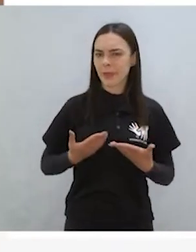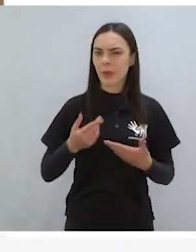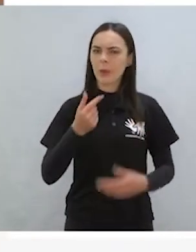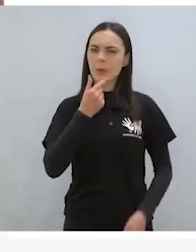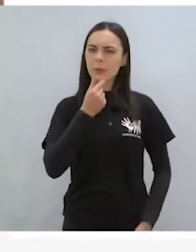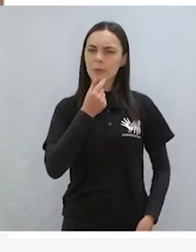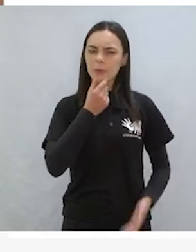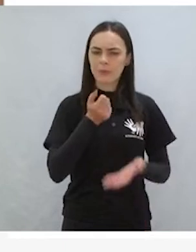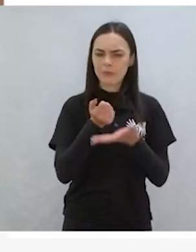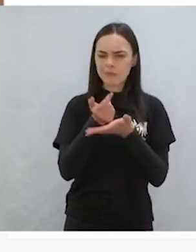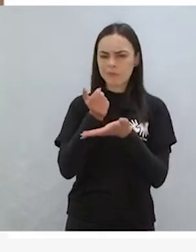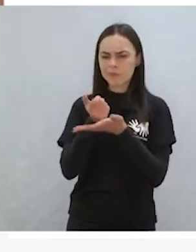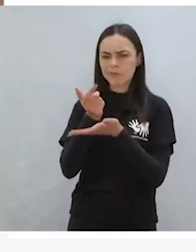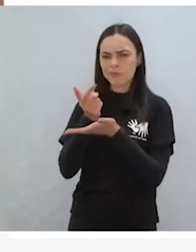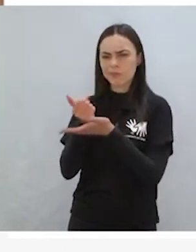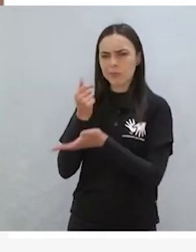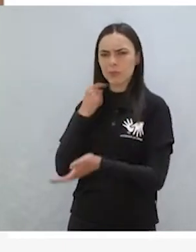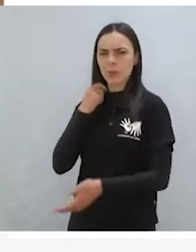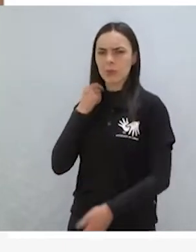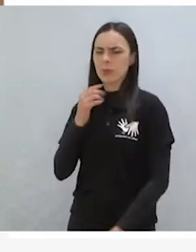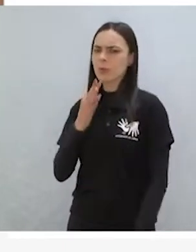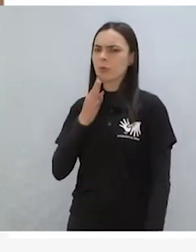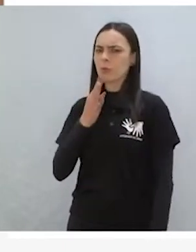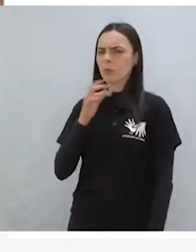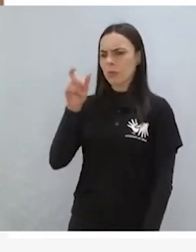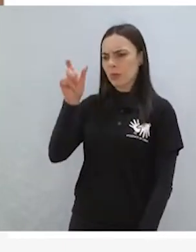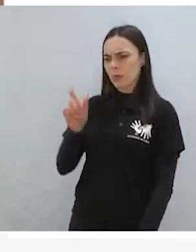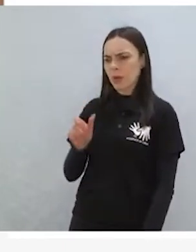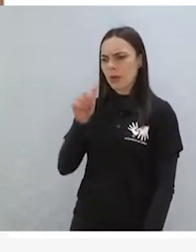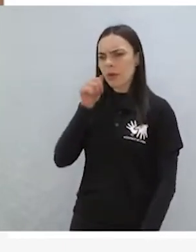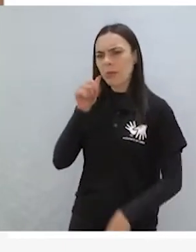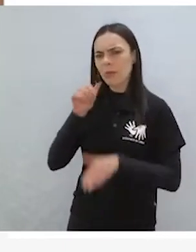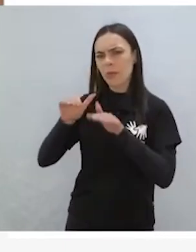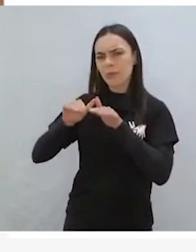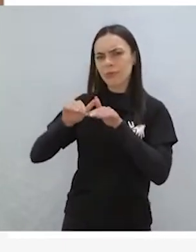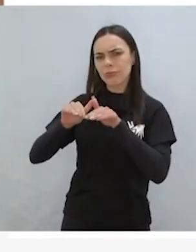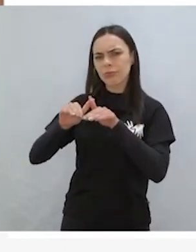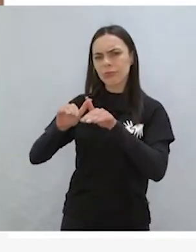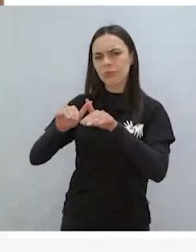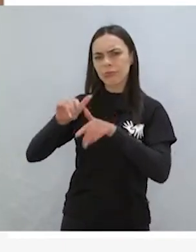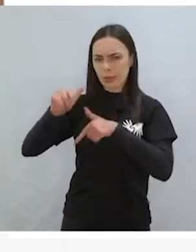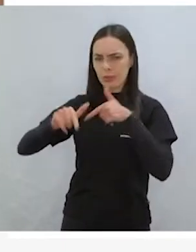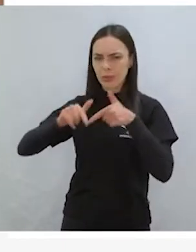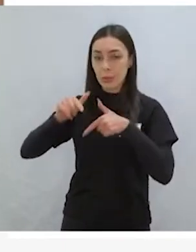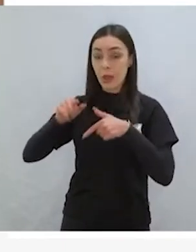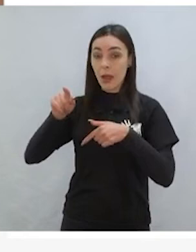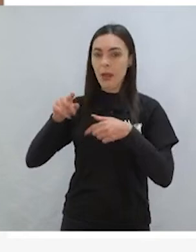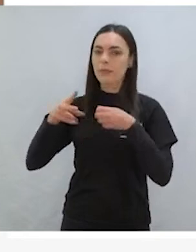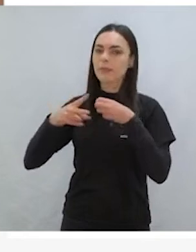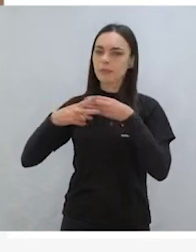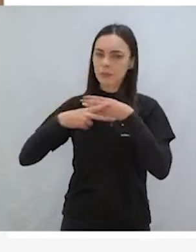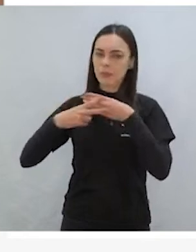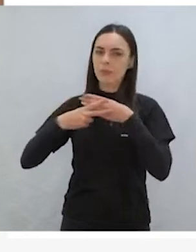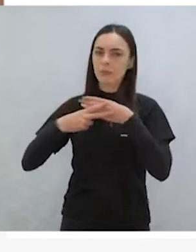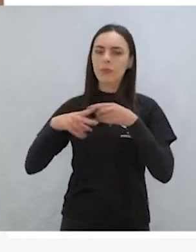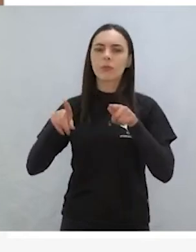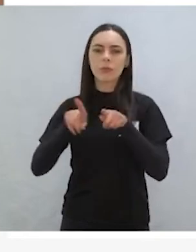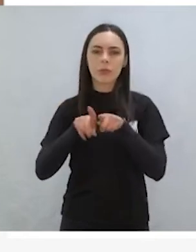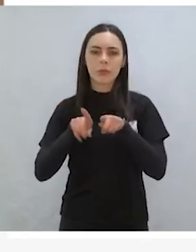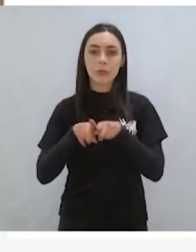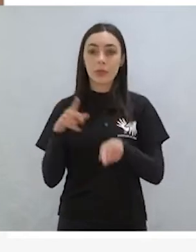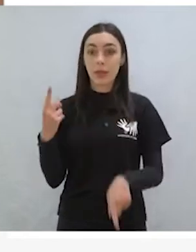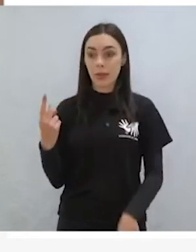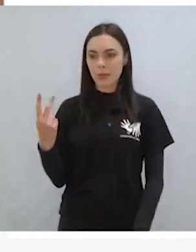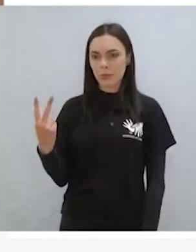Aliás, foi comprando roupas que ele conheceu uma costureira. Ela também era viúva